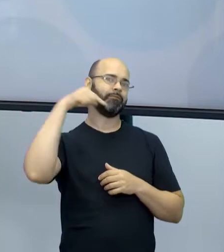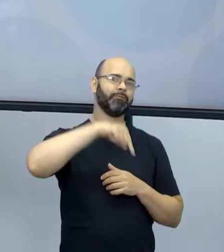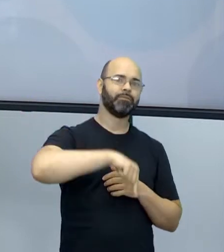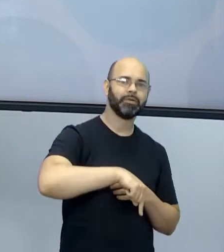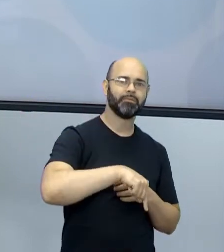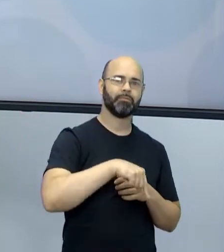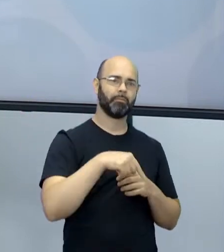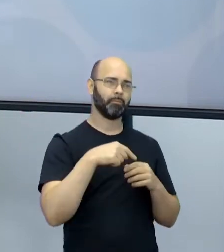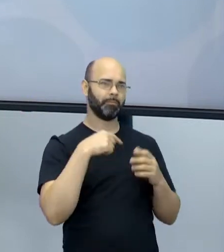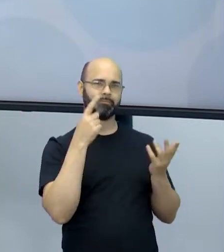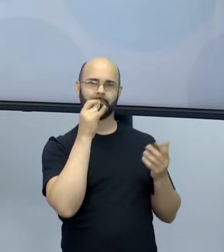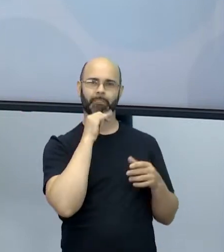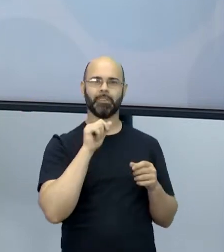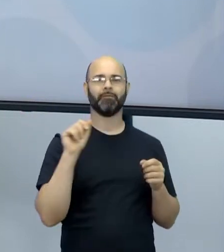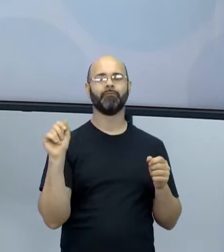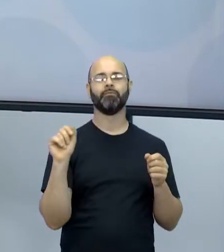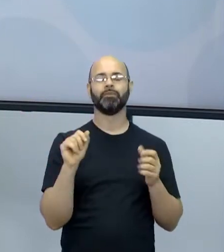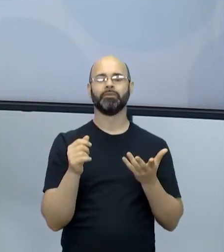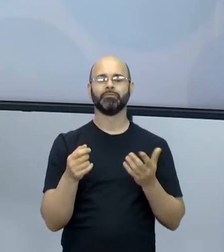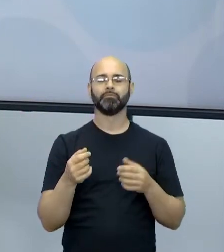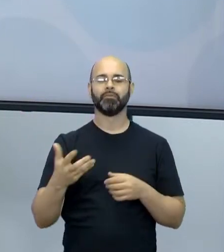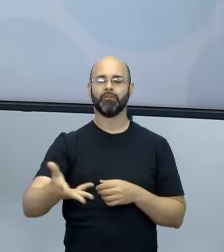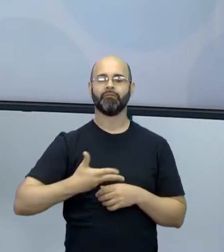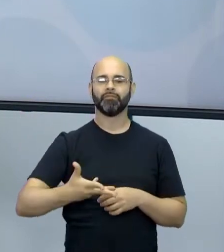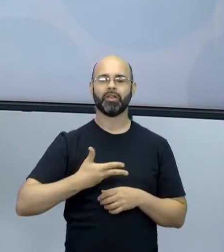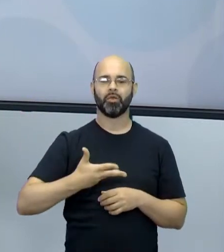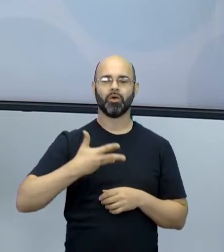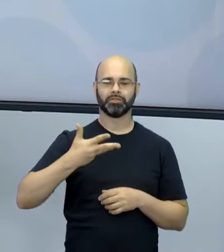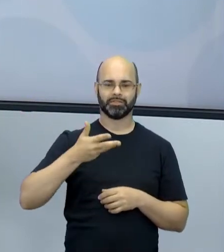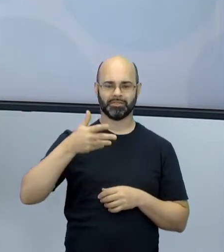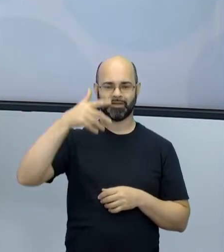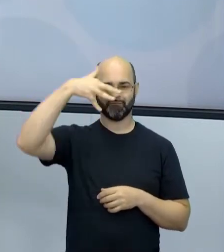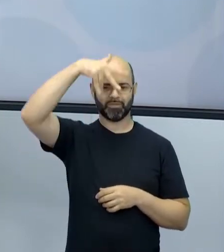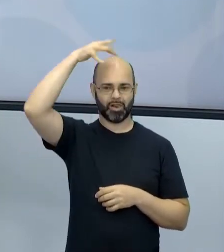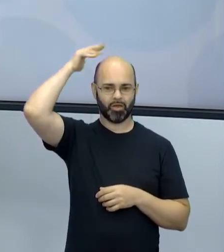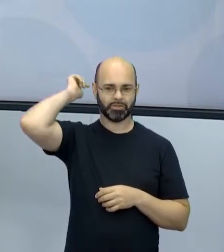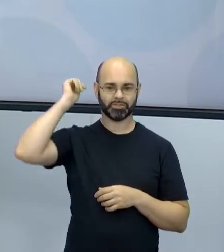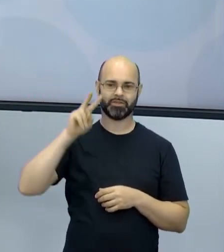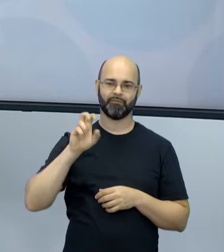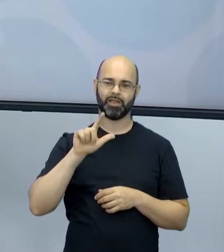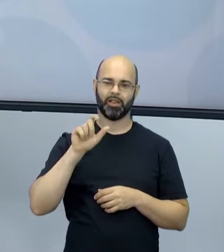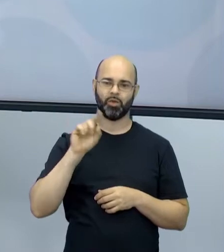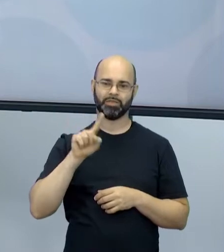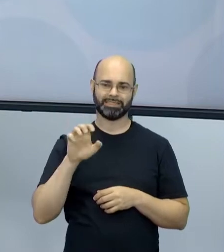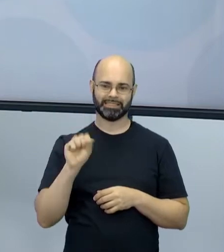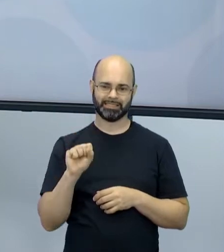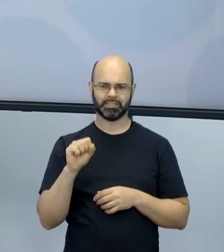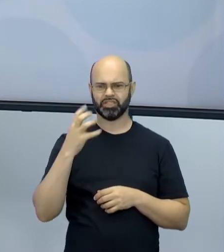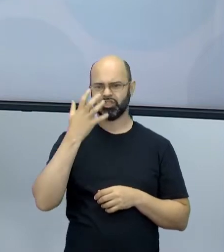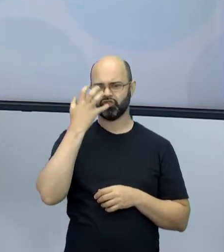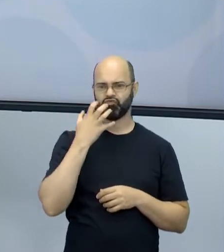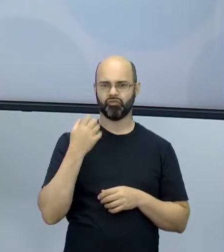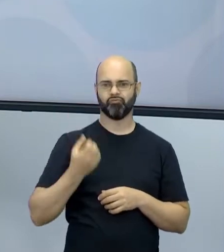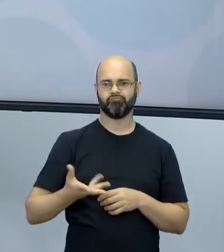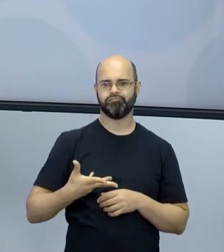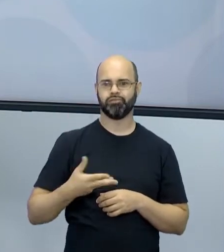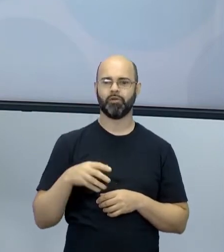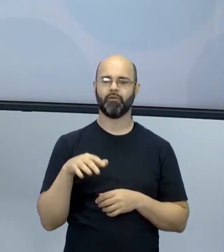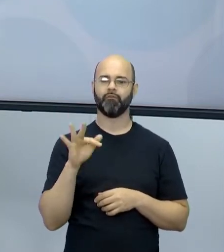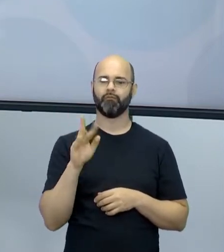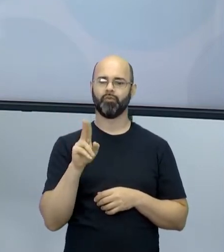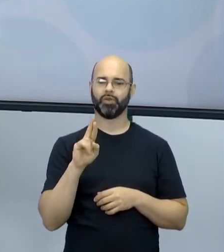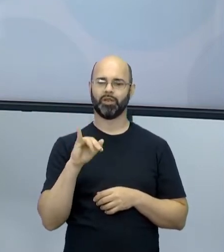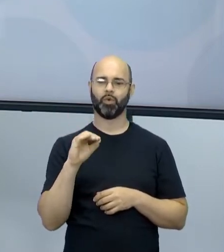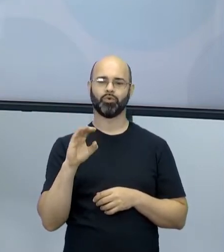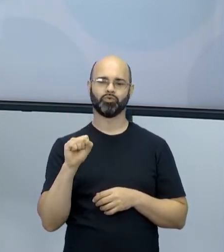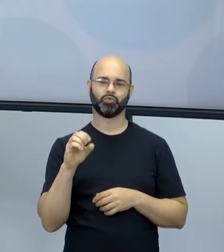e fazendo Velozes e Furiosos, por exemplo. Estão mostrando o Brasil. Mas quem está contando a história? Sobre que perspectiva? Que ponto de